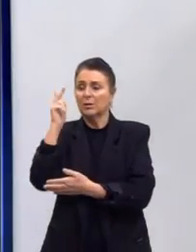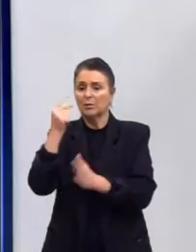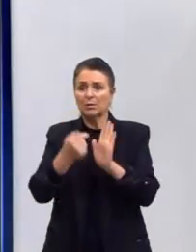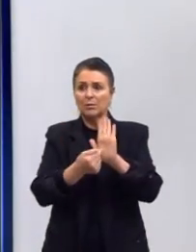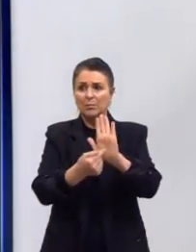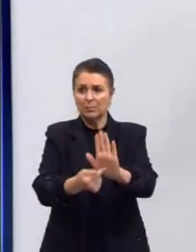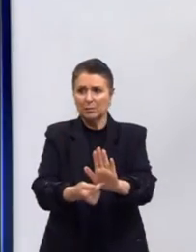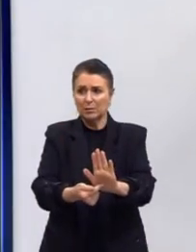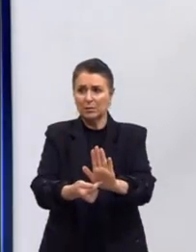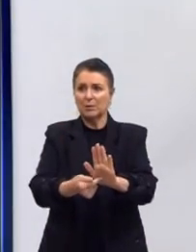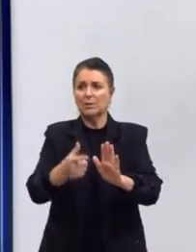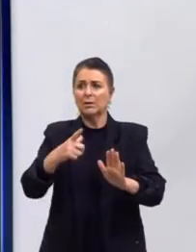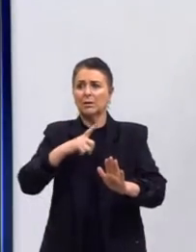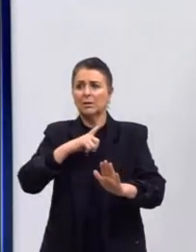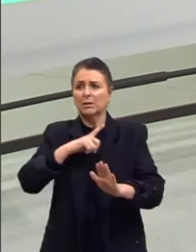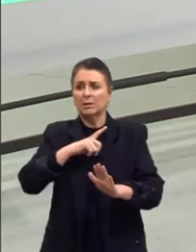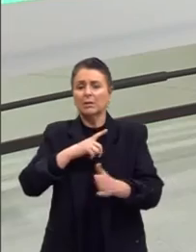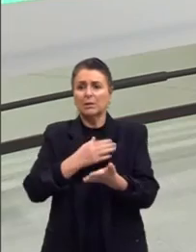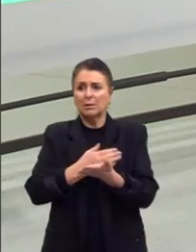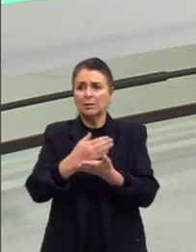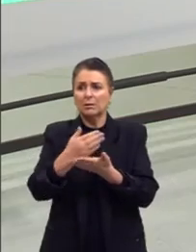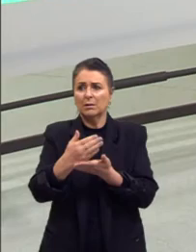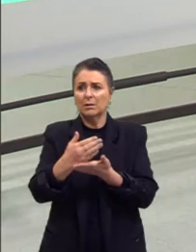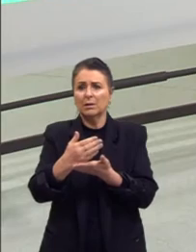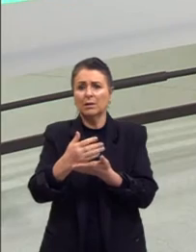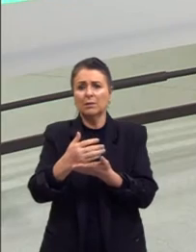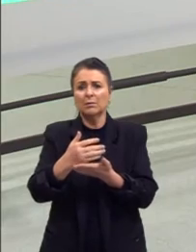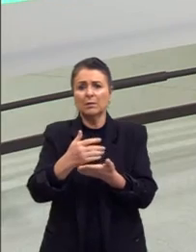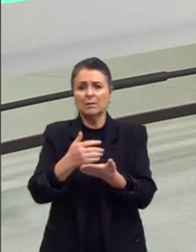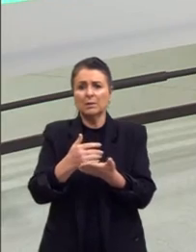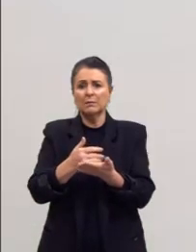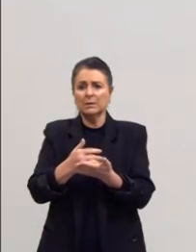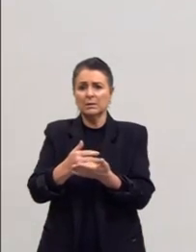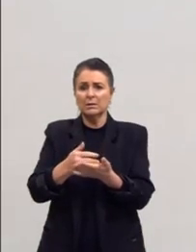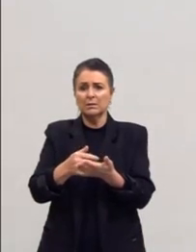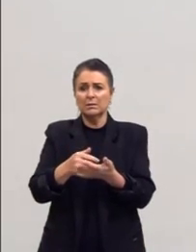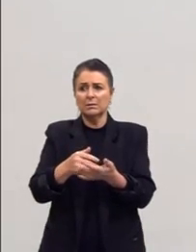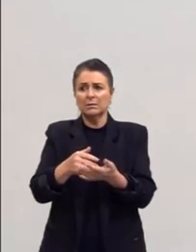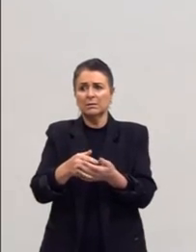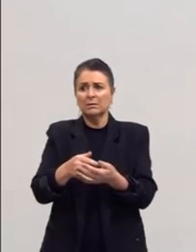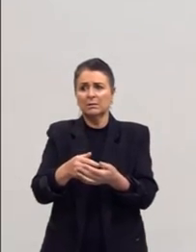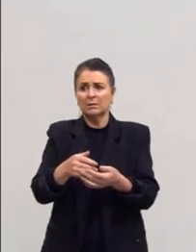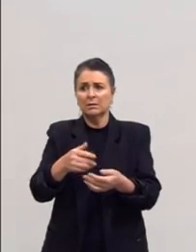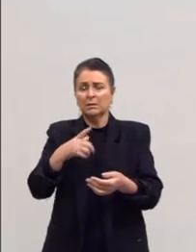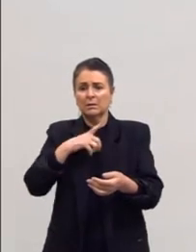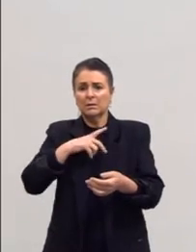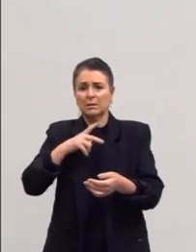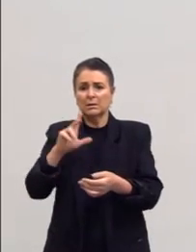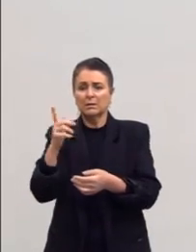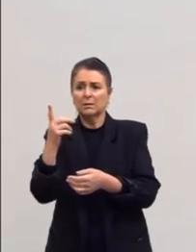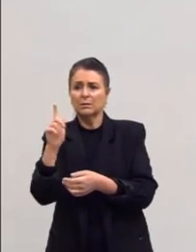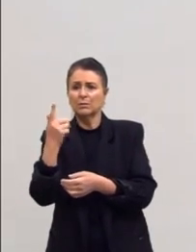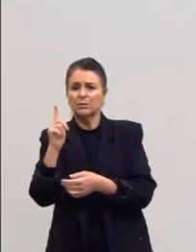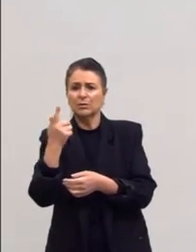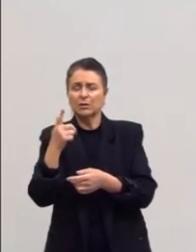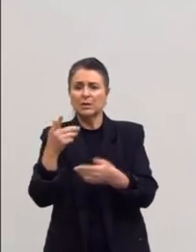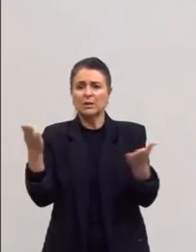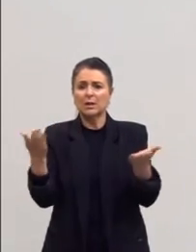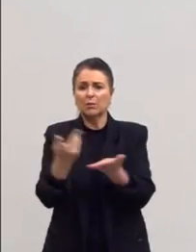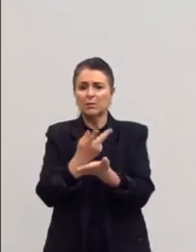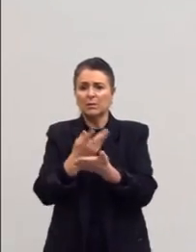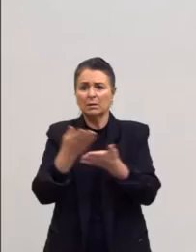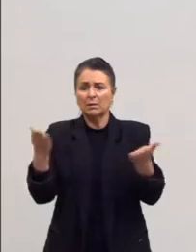A República Velha depois começa toda essa questão aí nós nos comentavam os antes o Chile né é isso quando você tá aconteceu agora